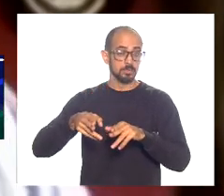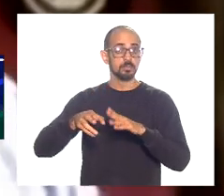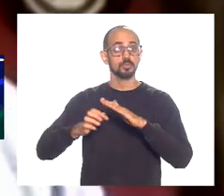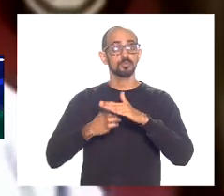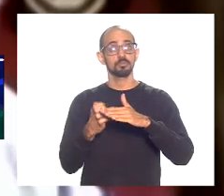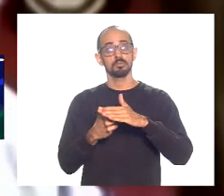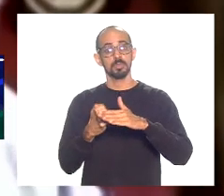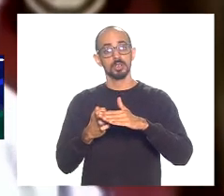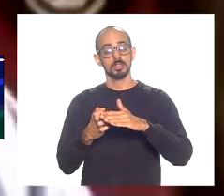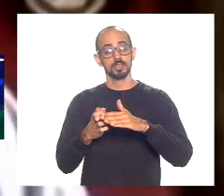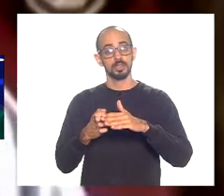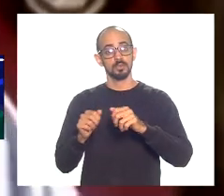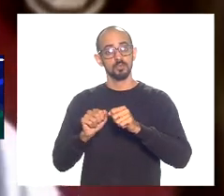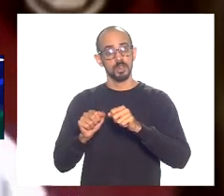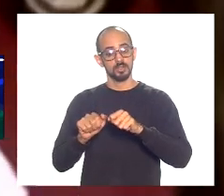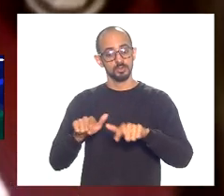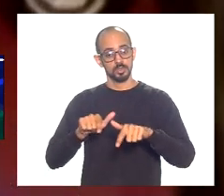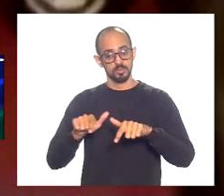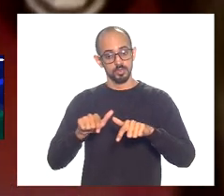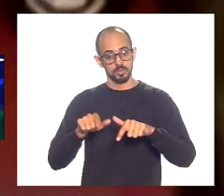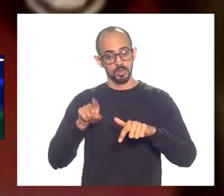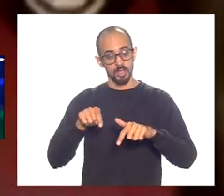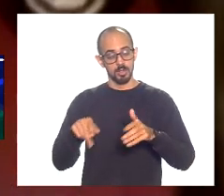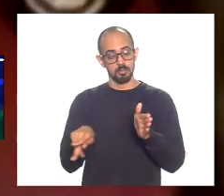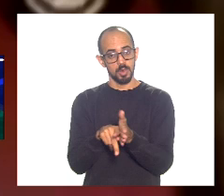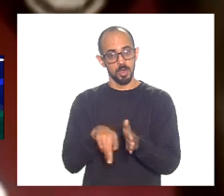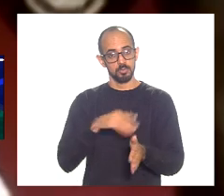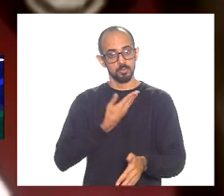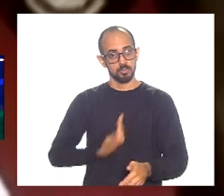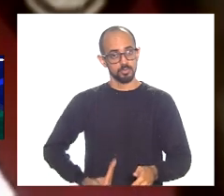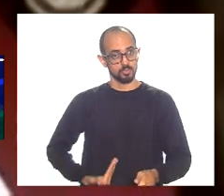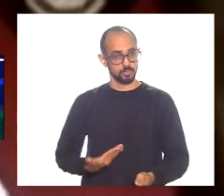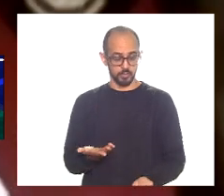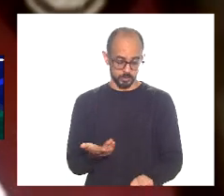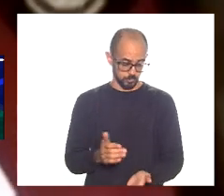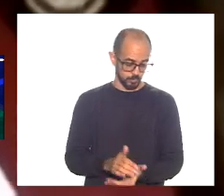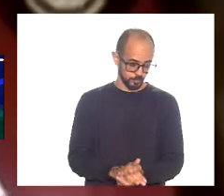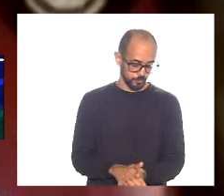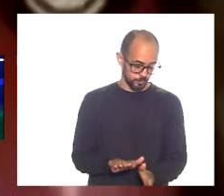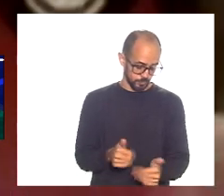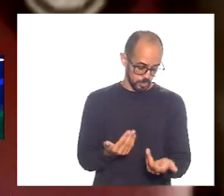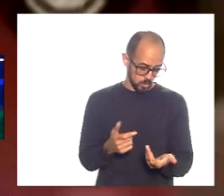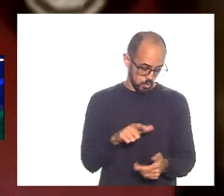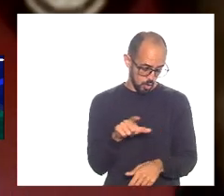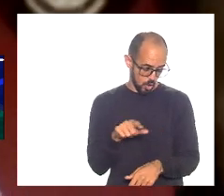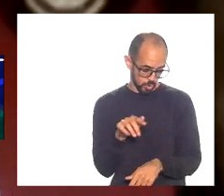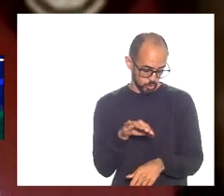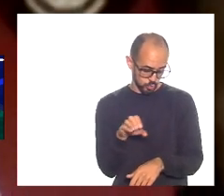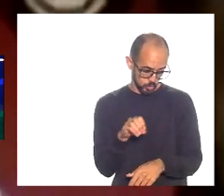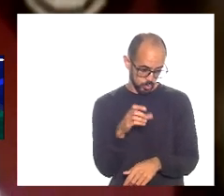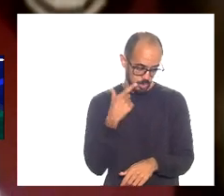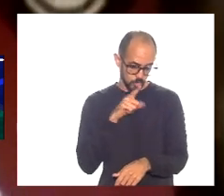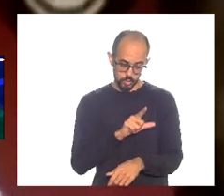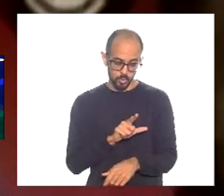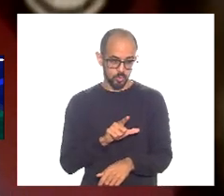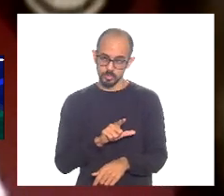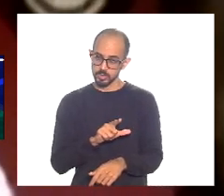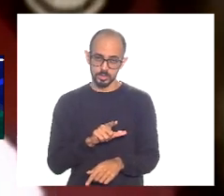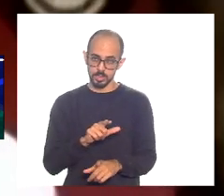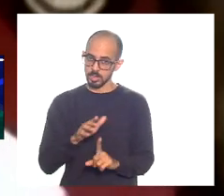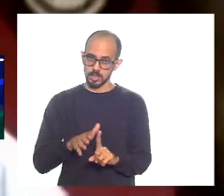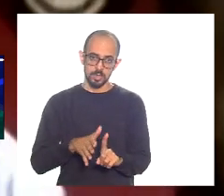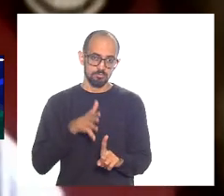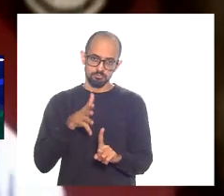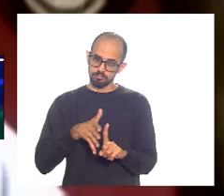serviço. Então, a estatal é isso aí. Bom, e é claro que eu fiquei sem fazer a intervenção que eu